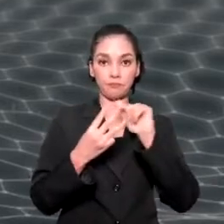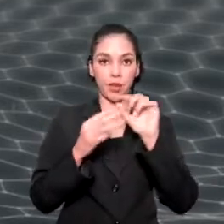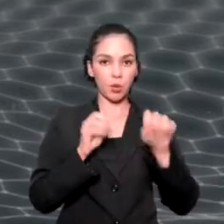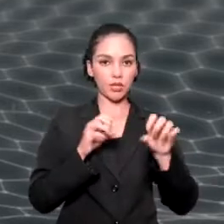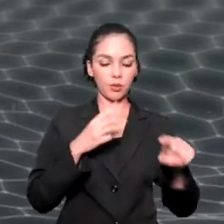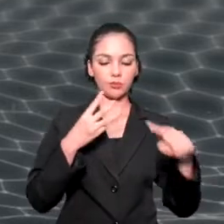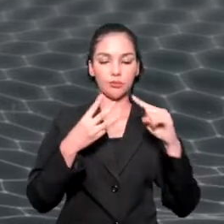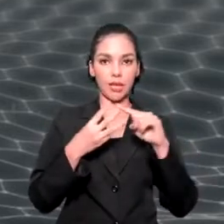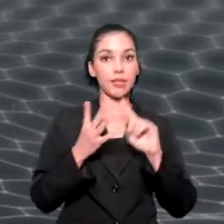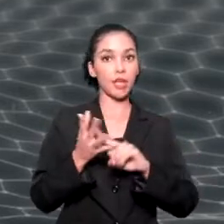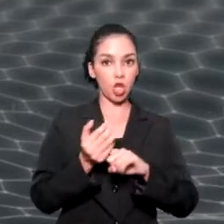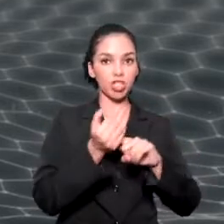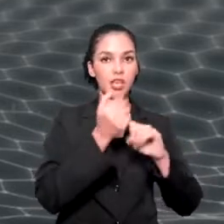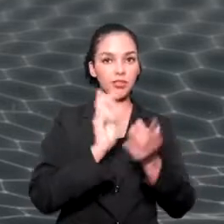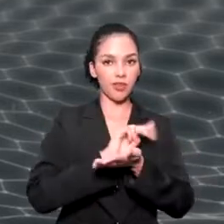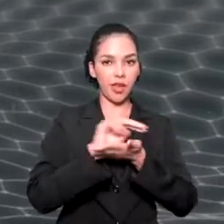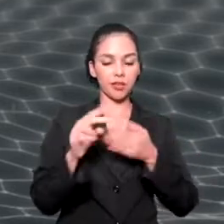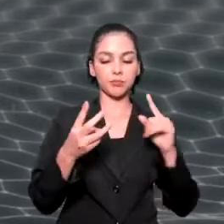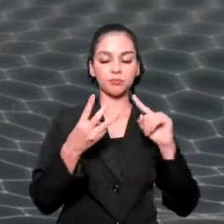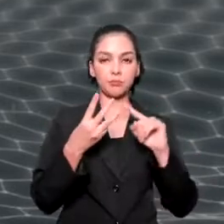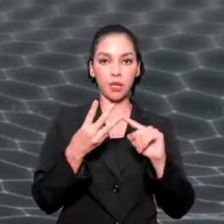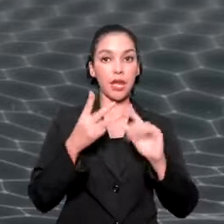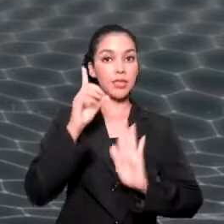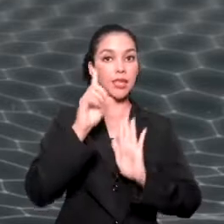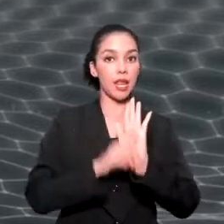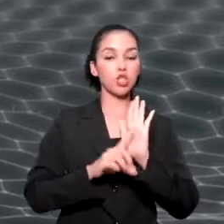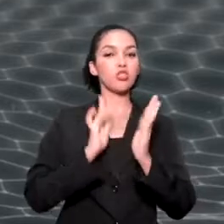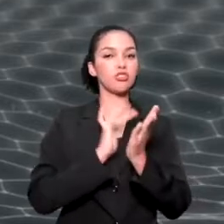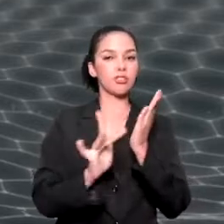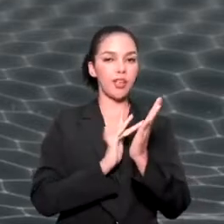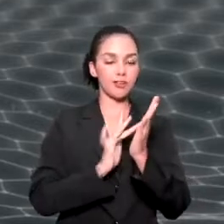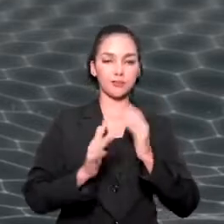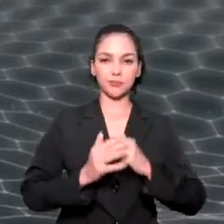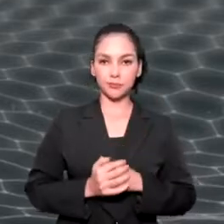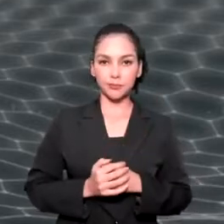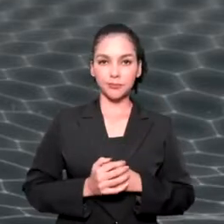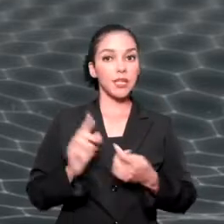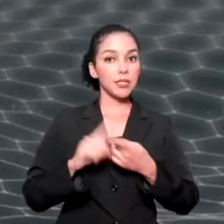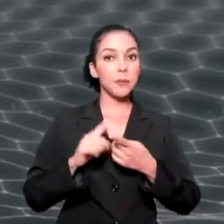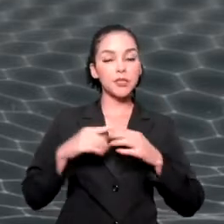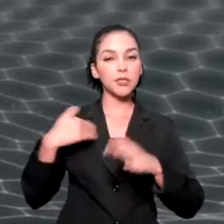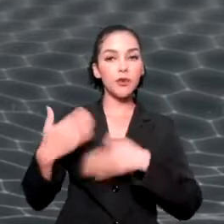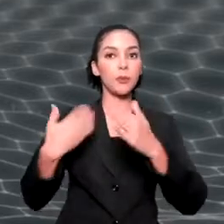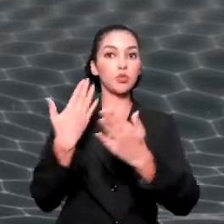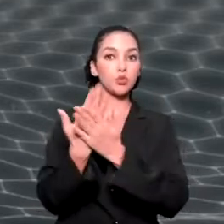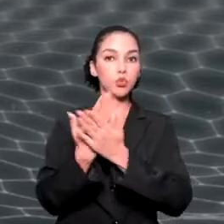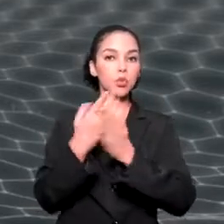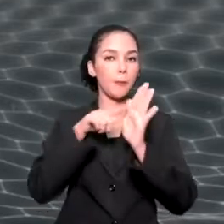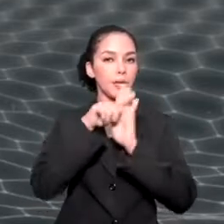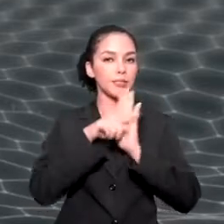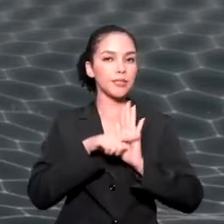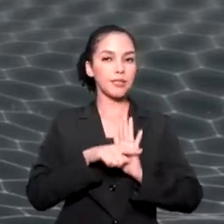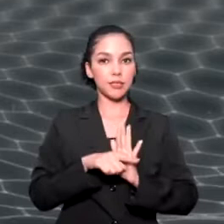eixos: educação, tecnologias, assim mesmo no plural, e direitos digitais. Também